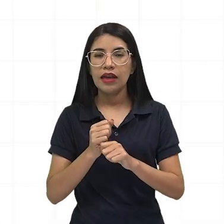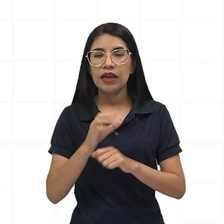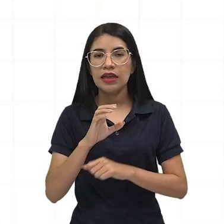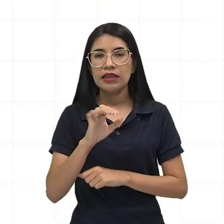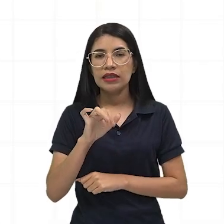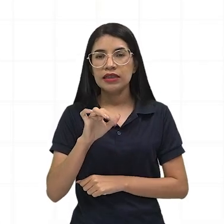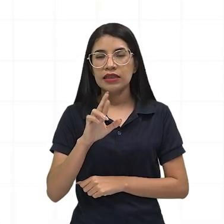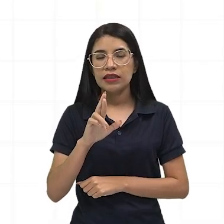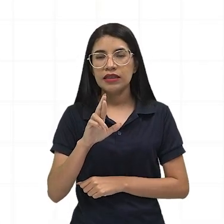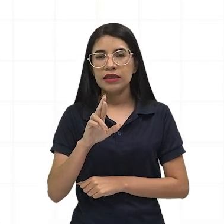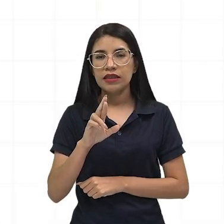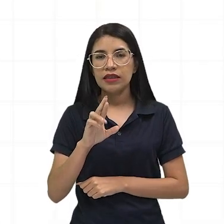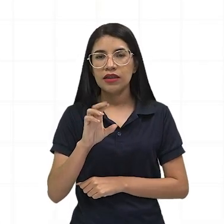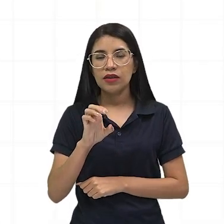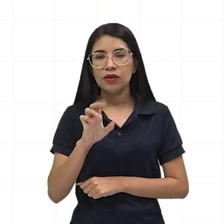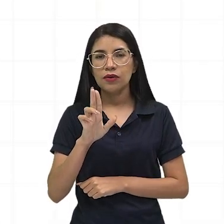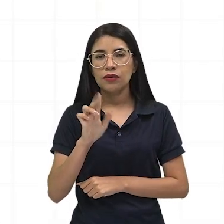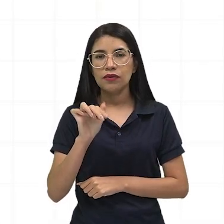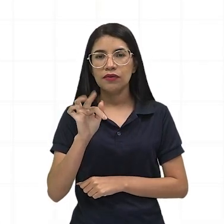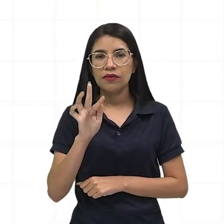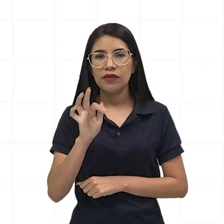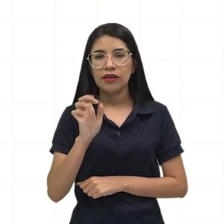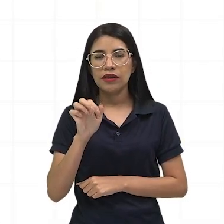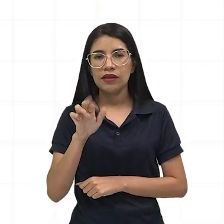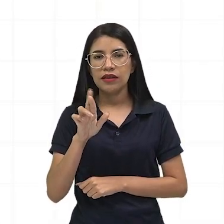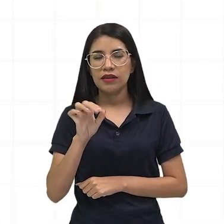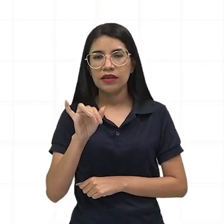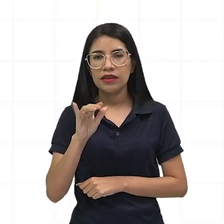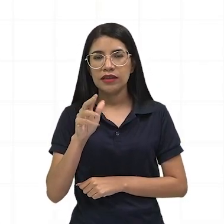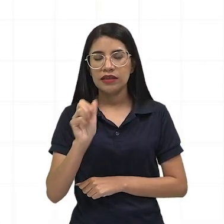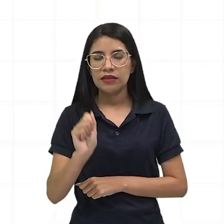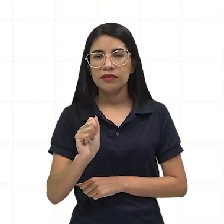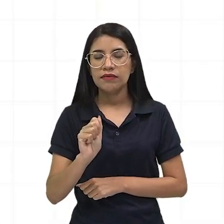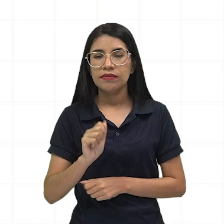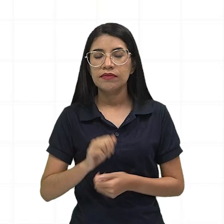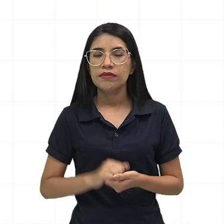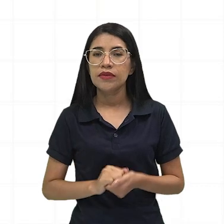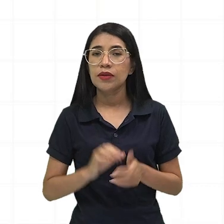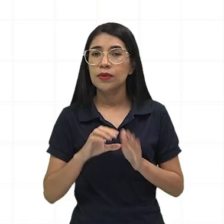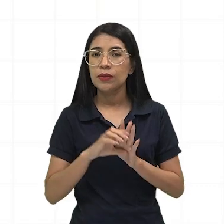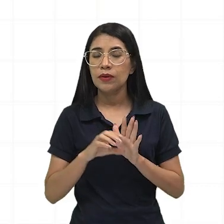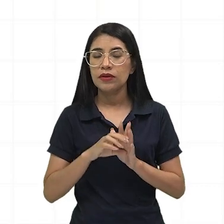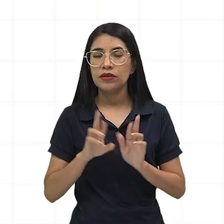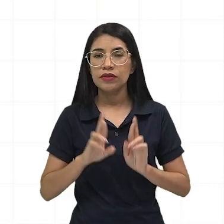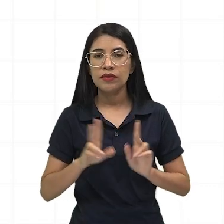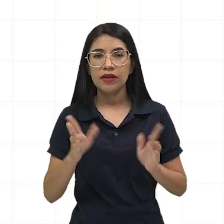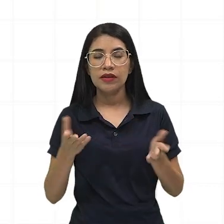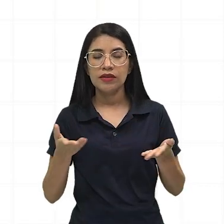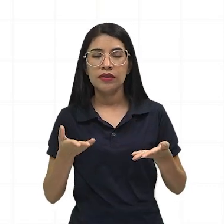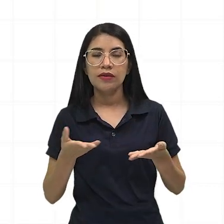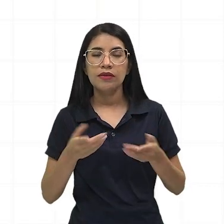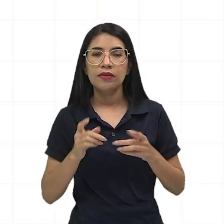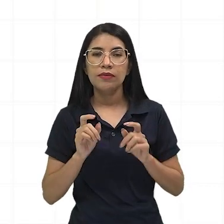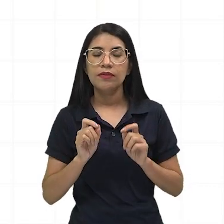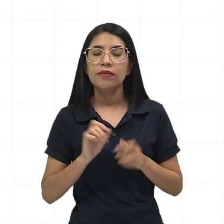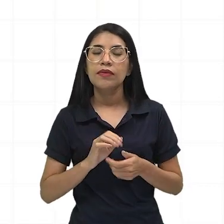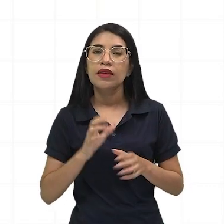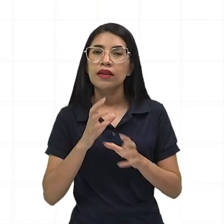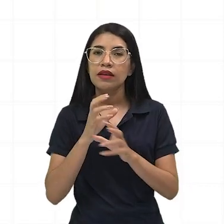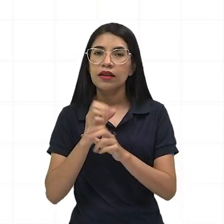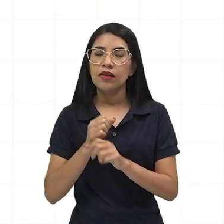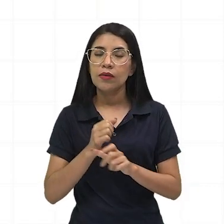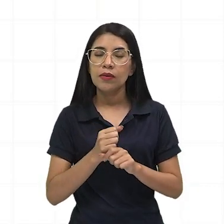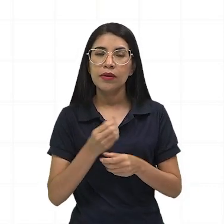lá, apareceu aqui um conceito novo. Então, olha, é calculado